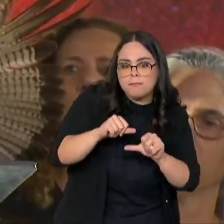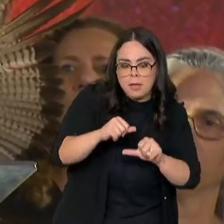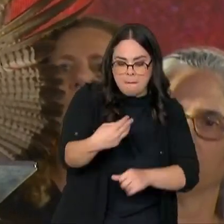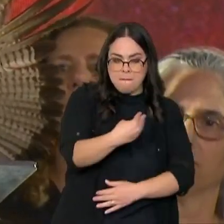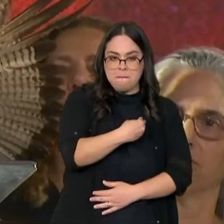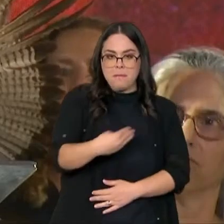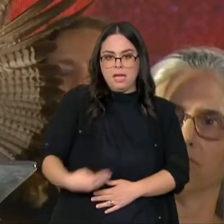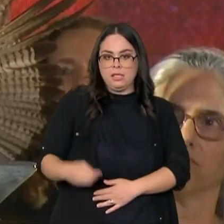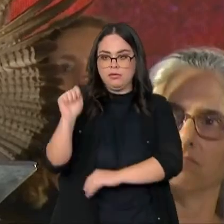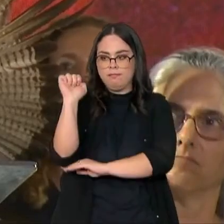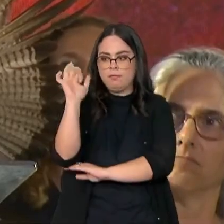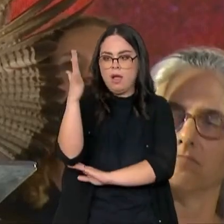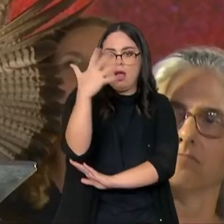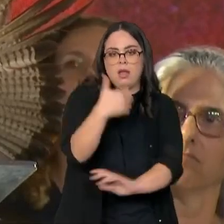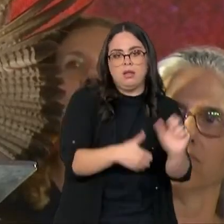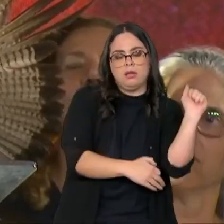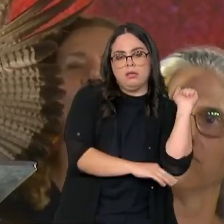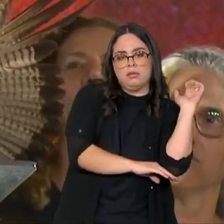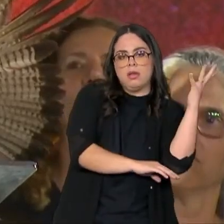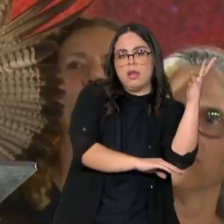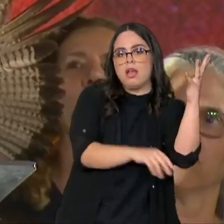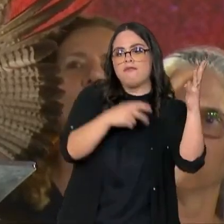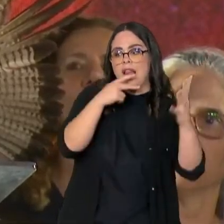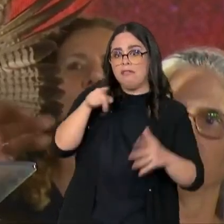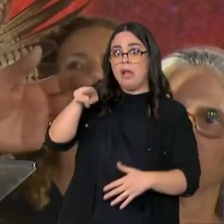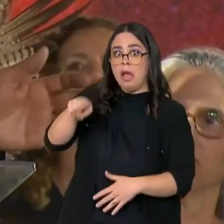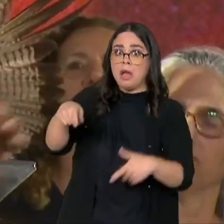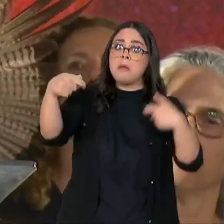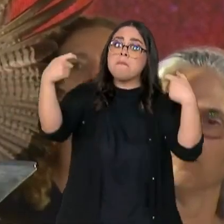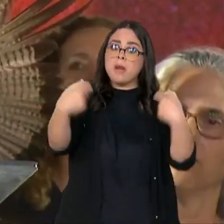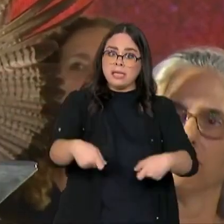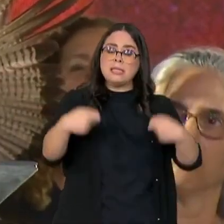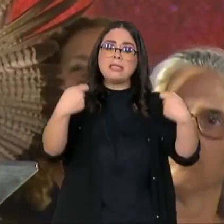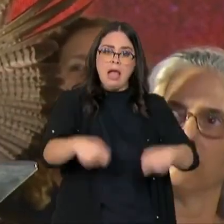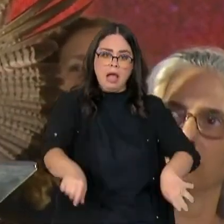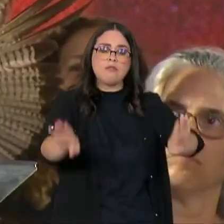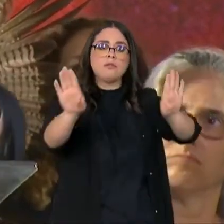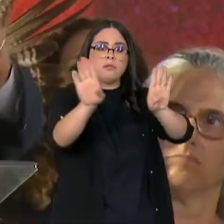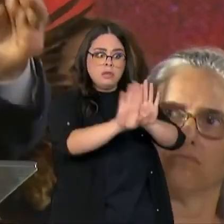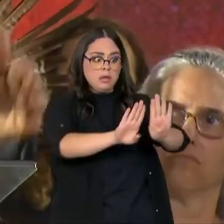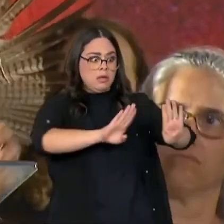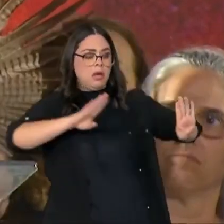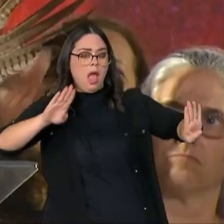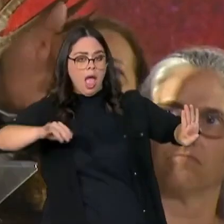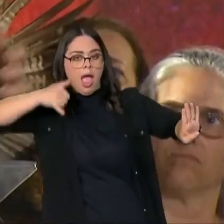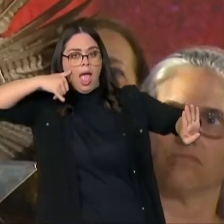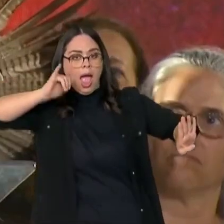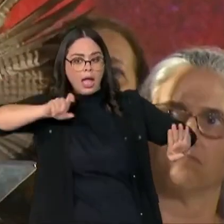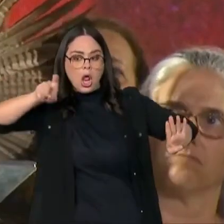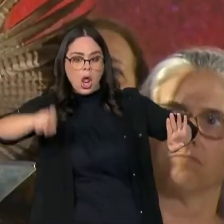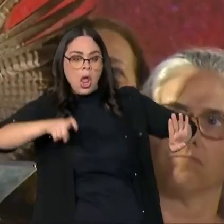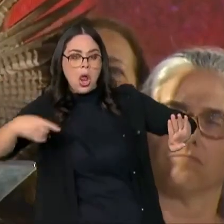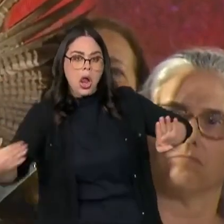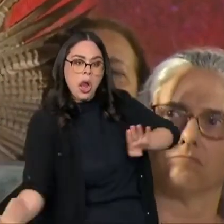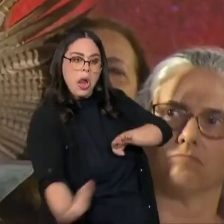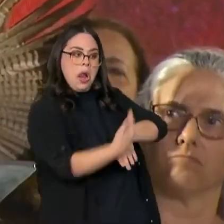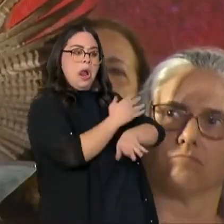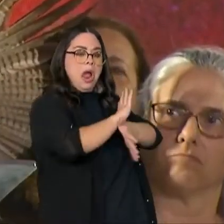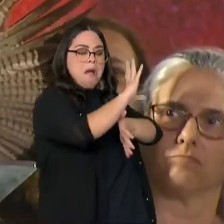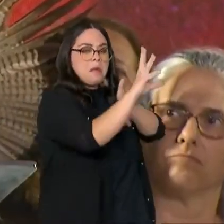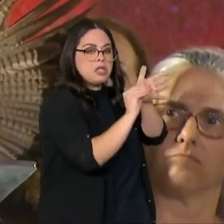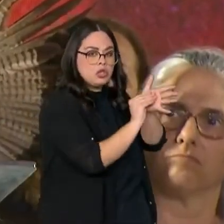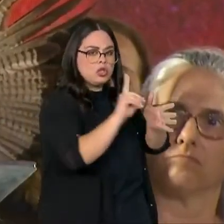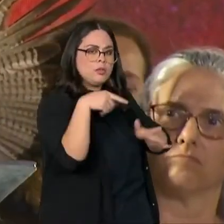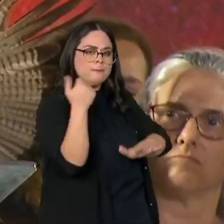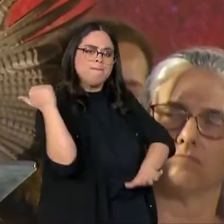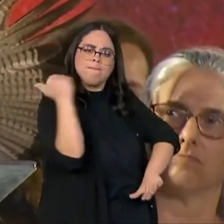ministro do meio ambiente que dizia que era preciso abrir as porteiras para que o agronegócio invadisse a Amazônia e